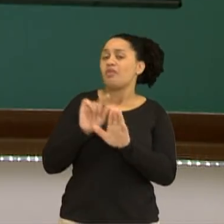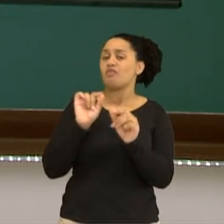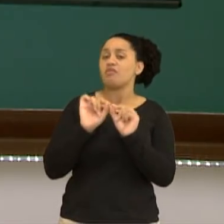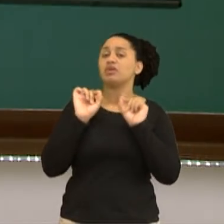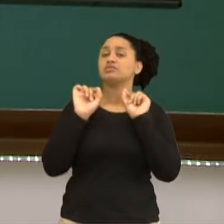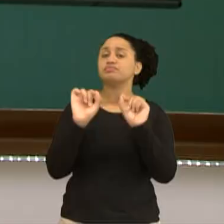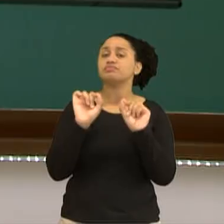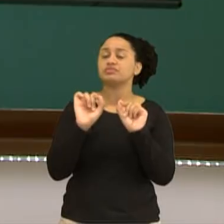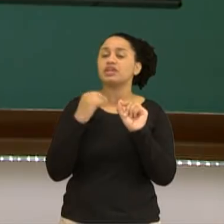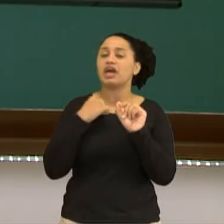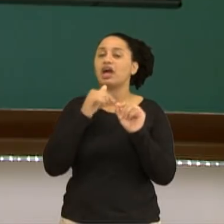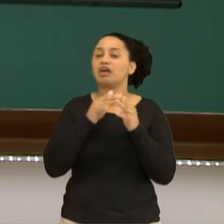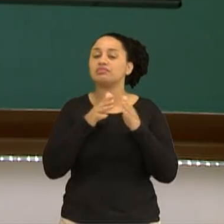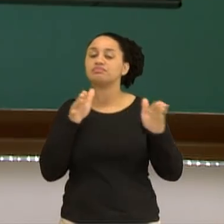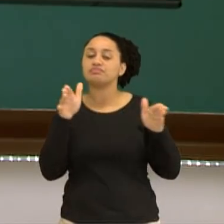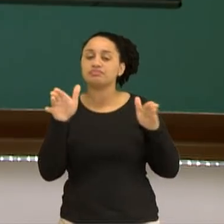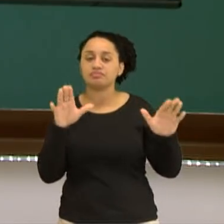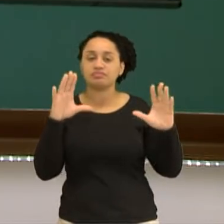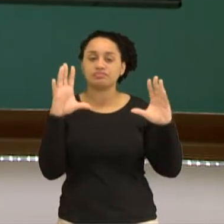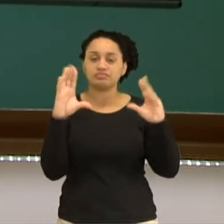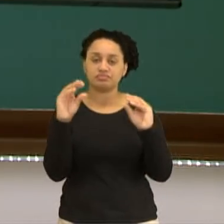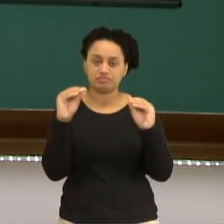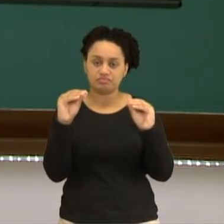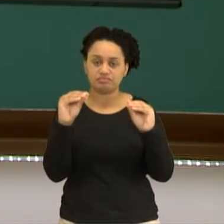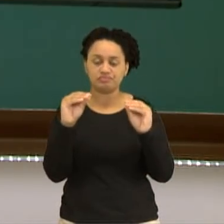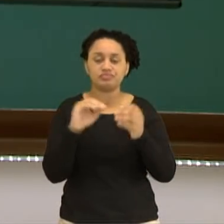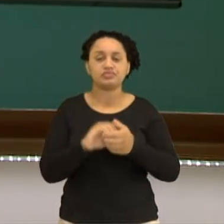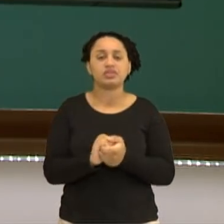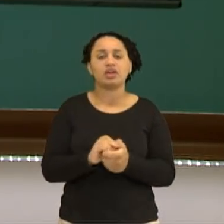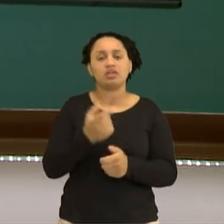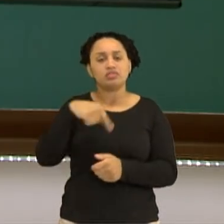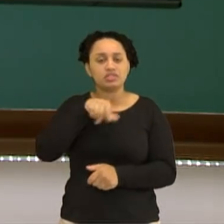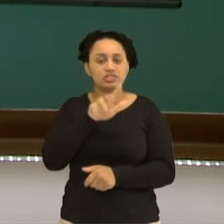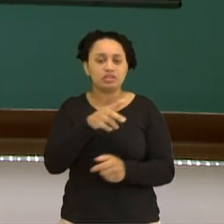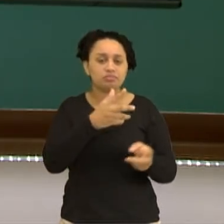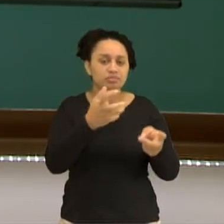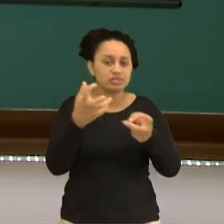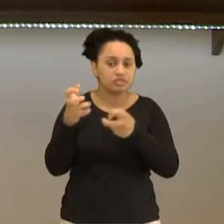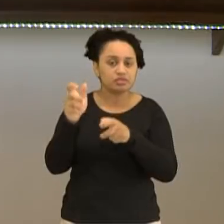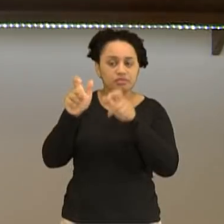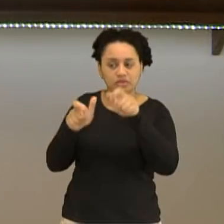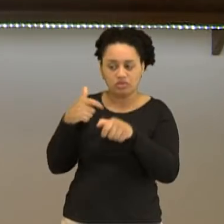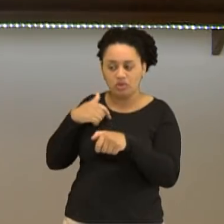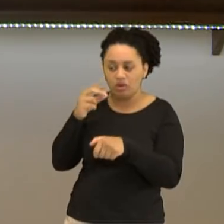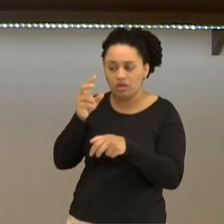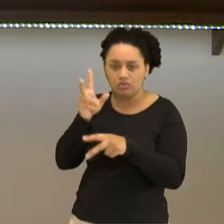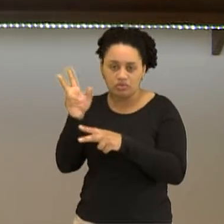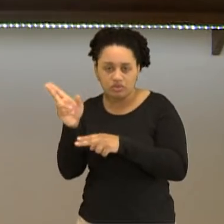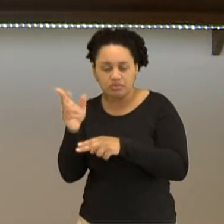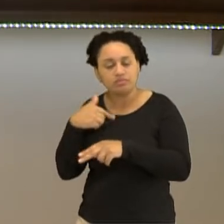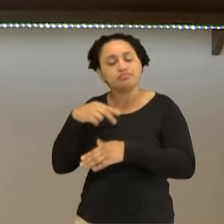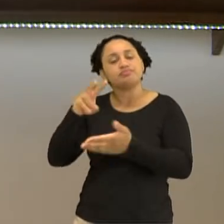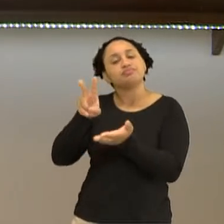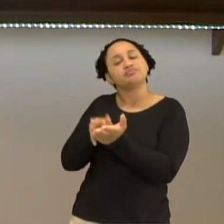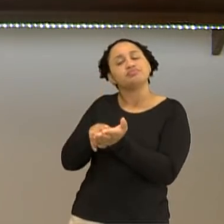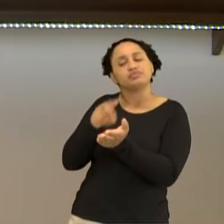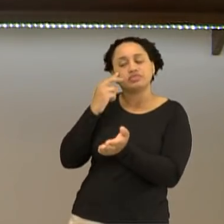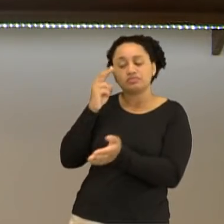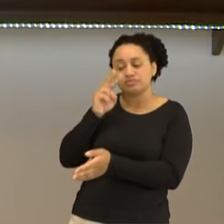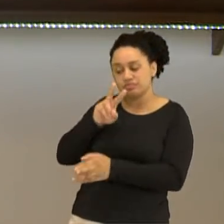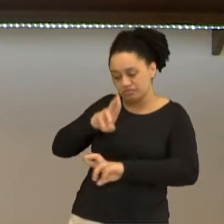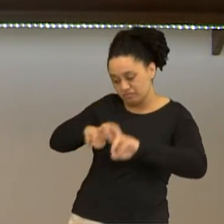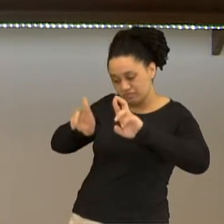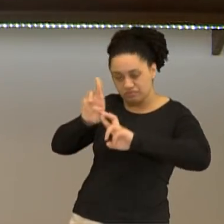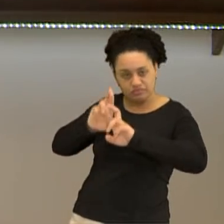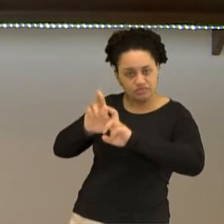no período noturno. Vocês já observaram uma pessoa dormindo? A pessoa, quando está dormindo,